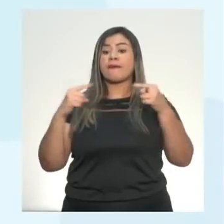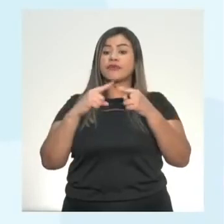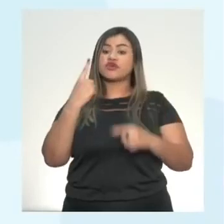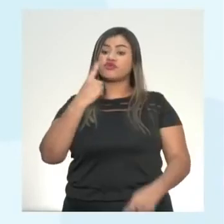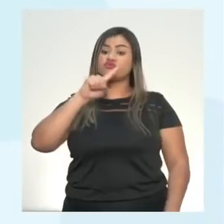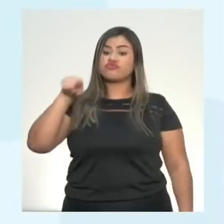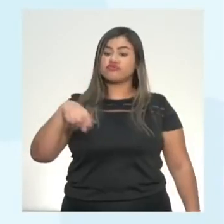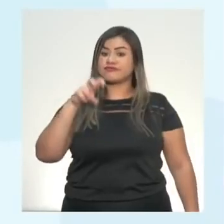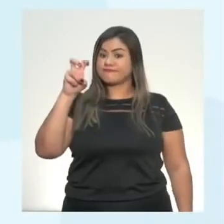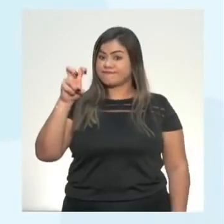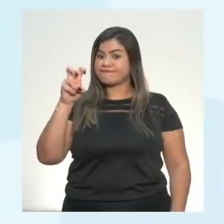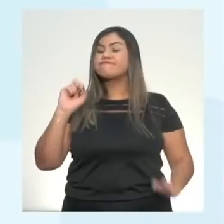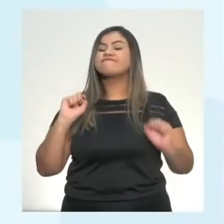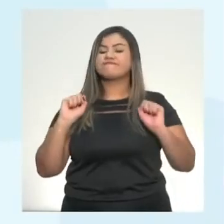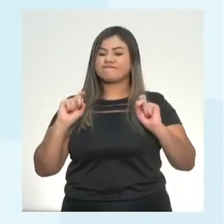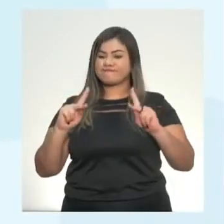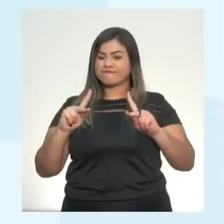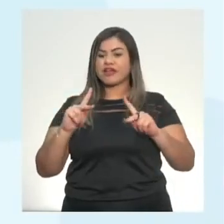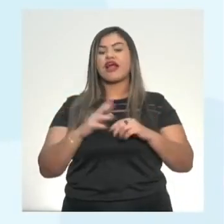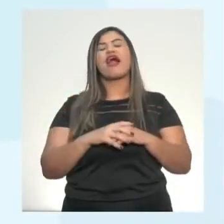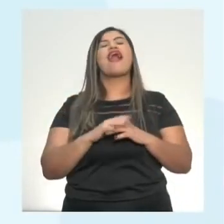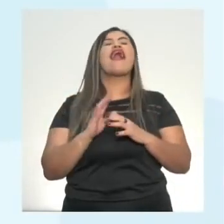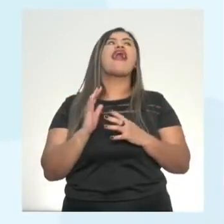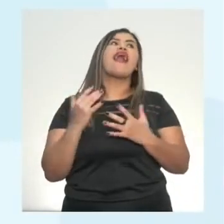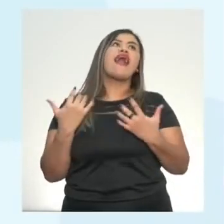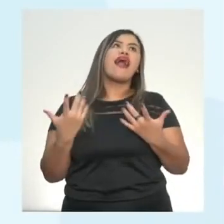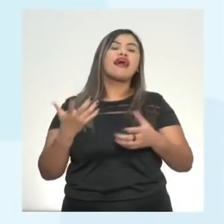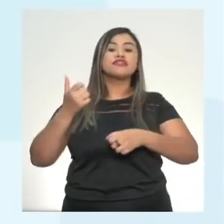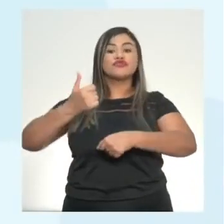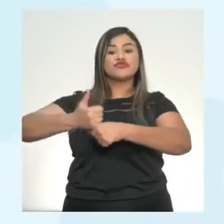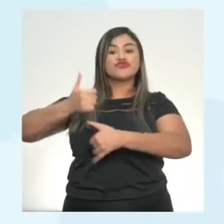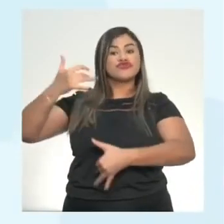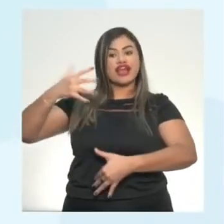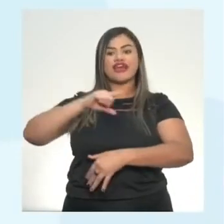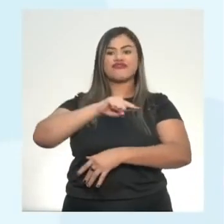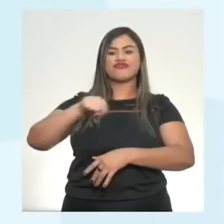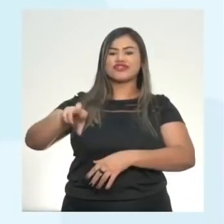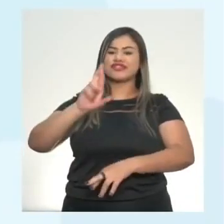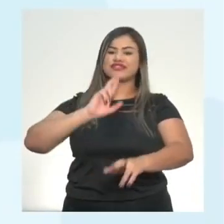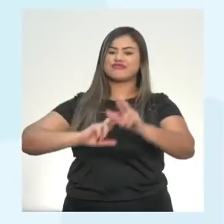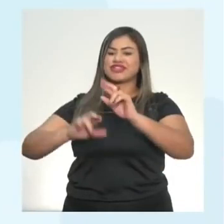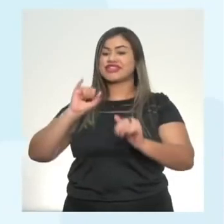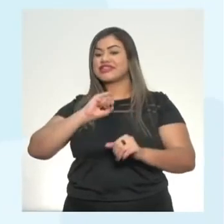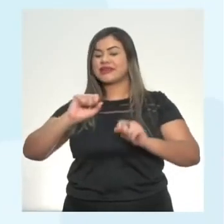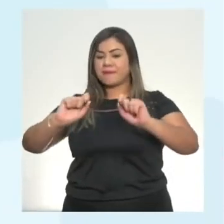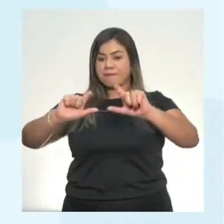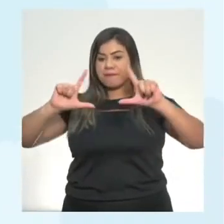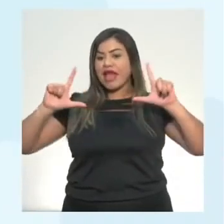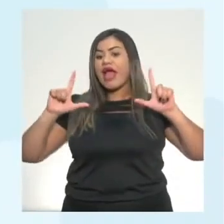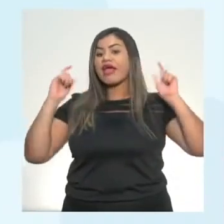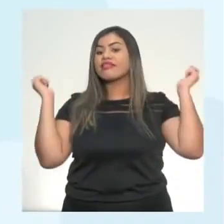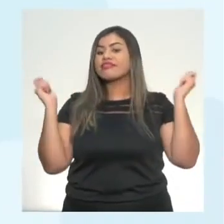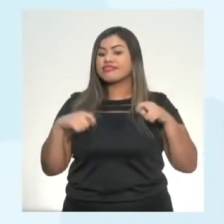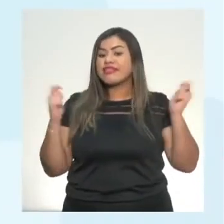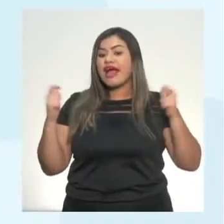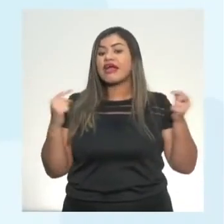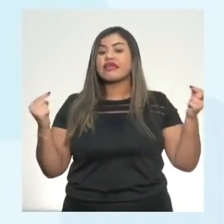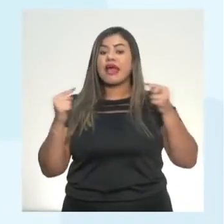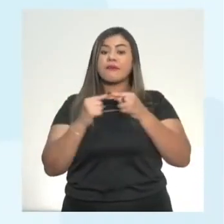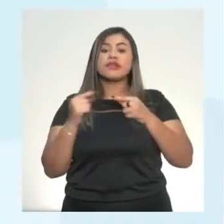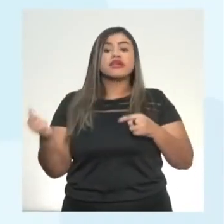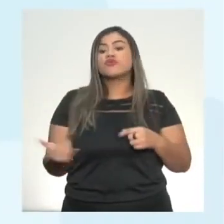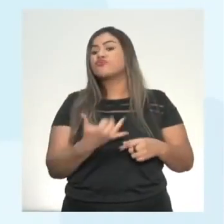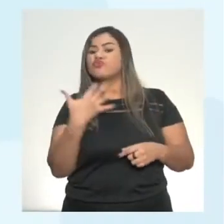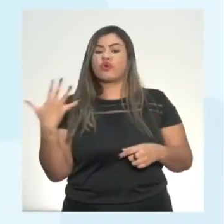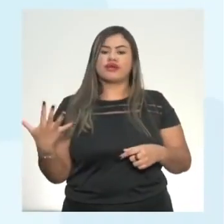1,5. Hein? Então eu quero que lá no chat você coloca para mim se você conseguiu ampliar e quanto que deu o